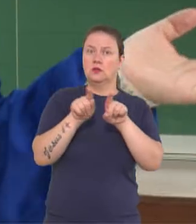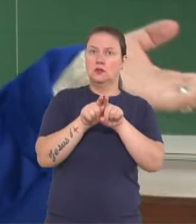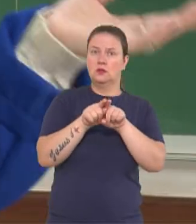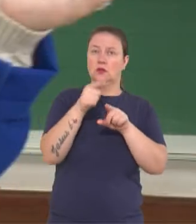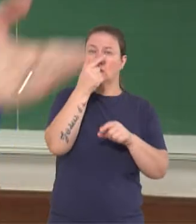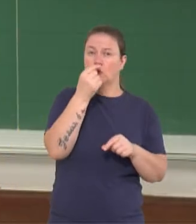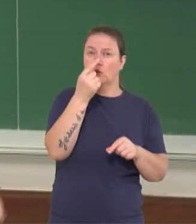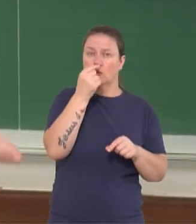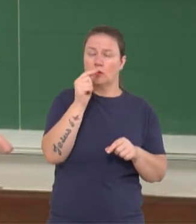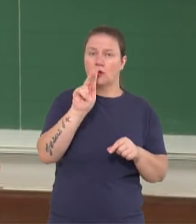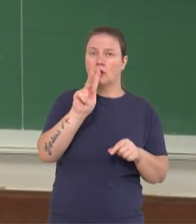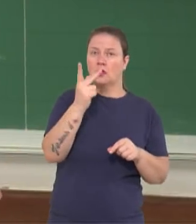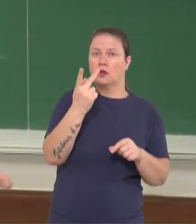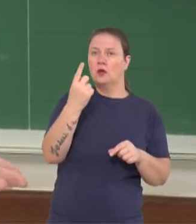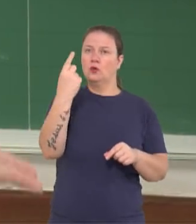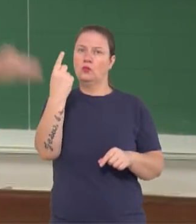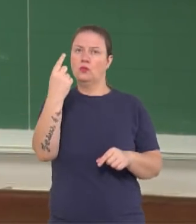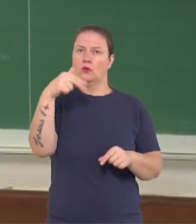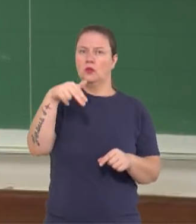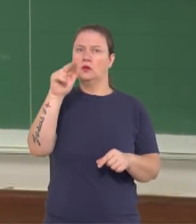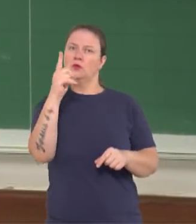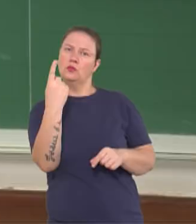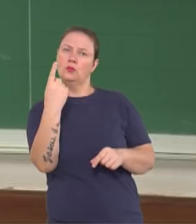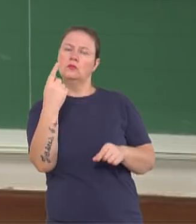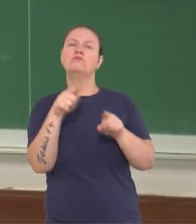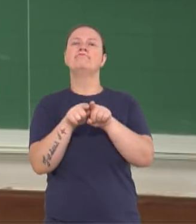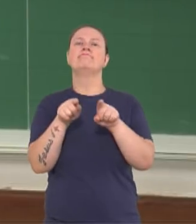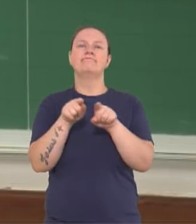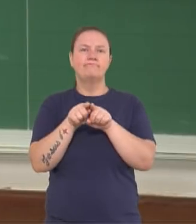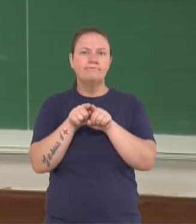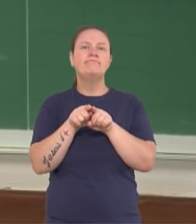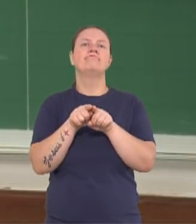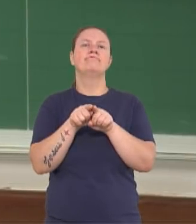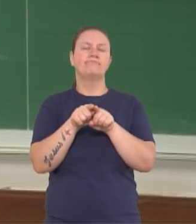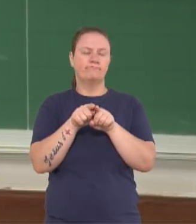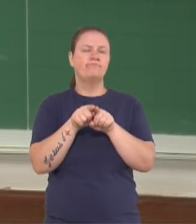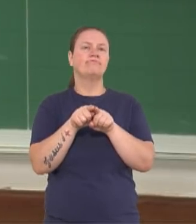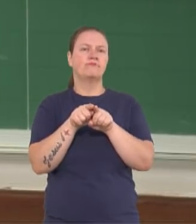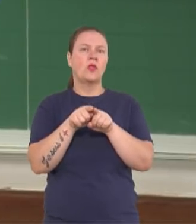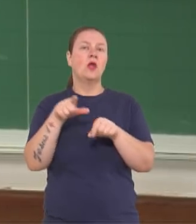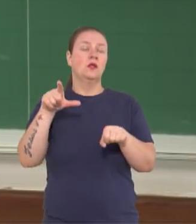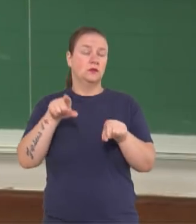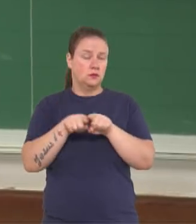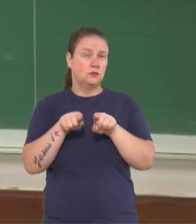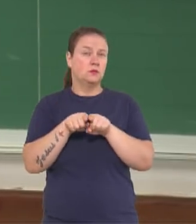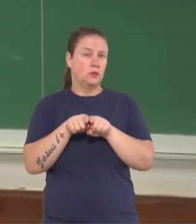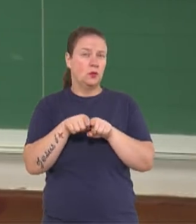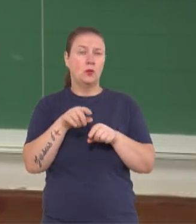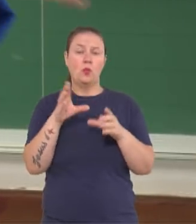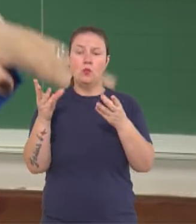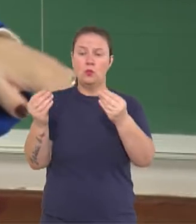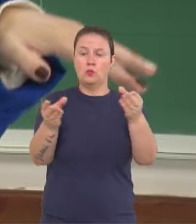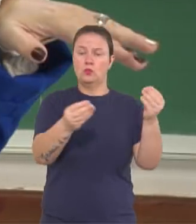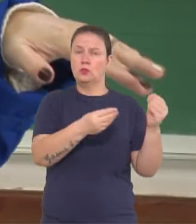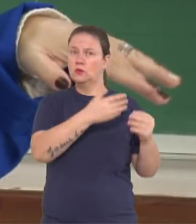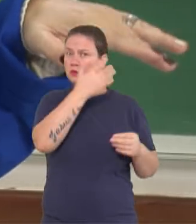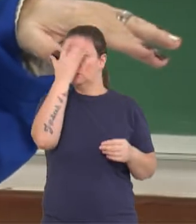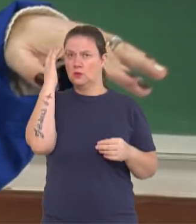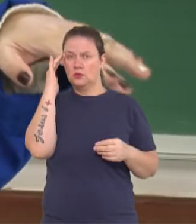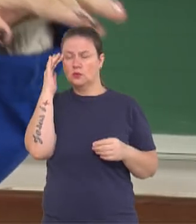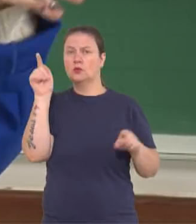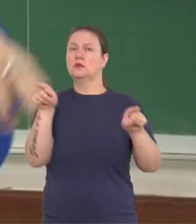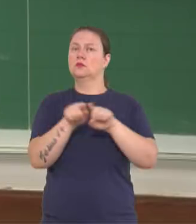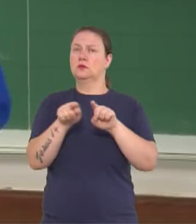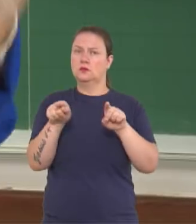que é a gripe suína, né, que recentemente também deixou aí paralisado aí uma boa parte da população por conta de